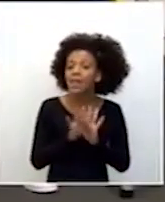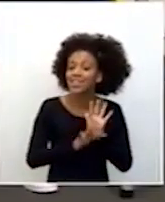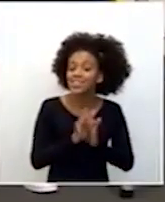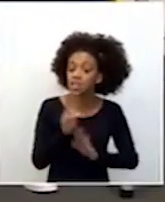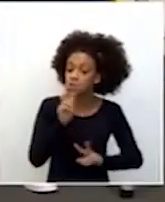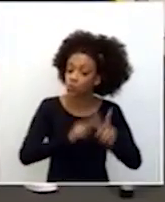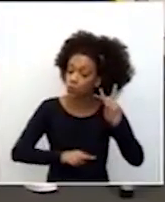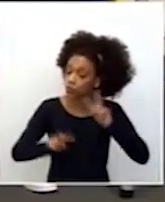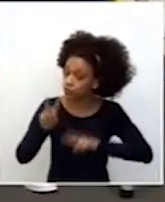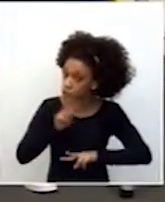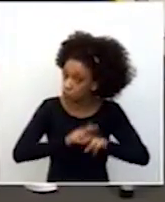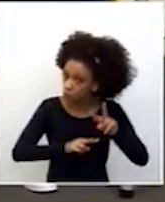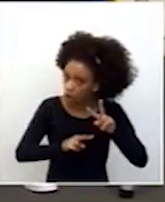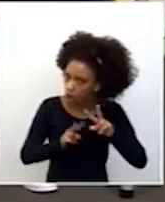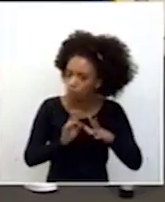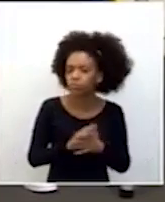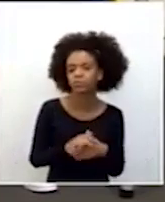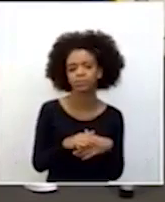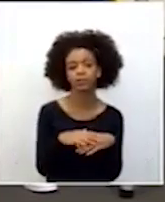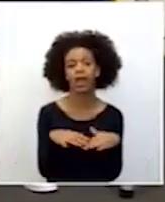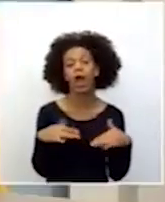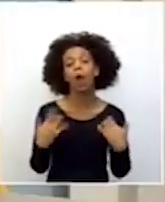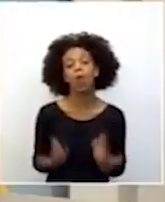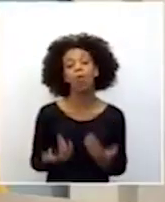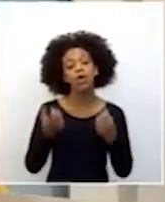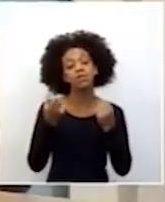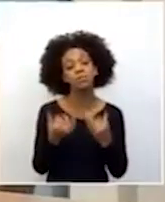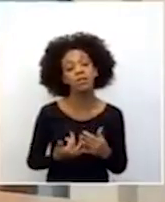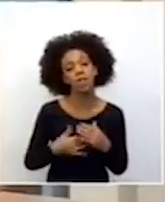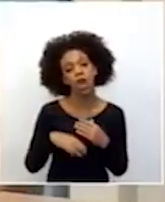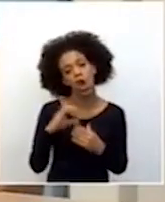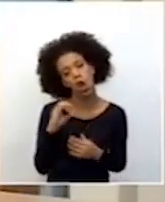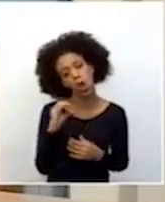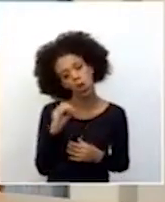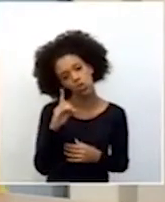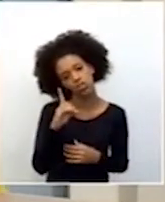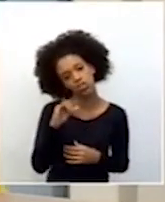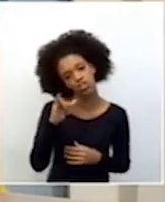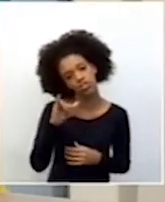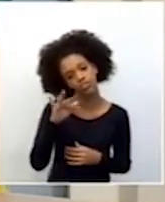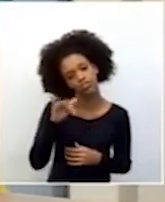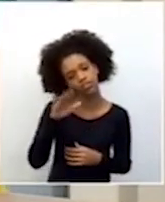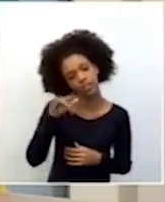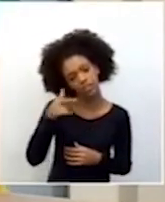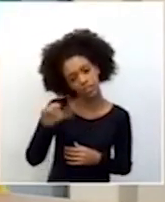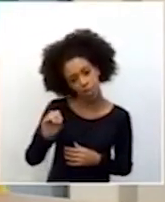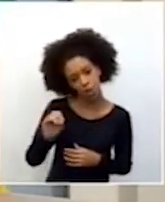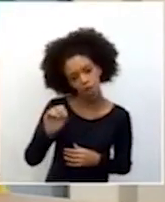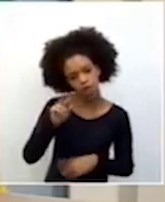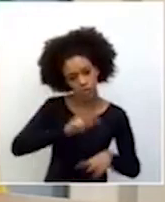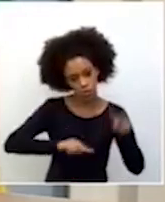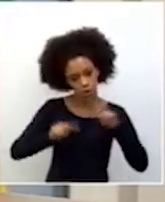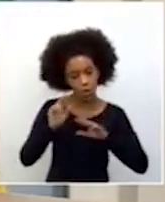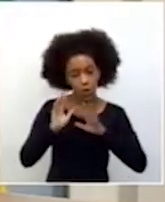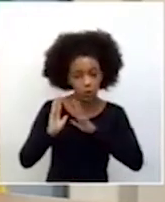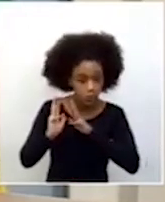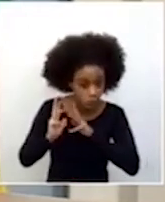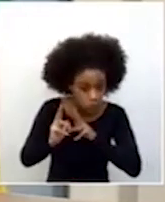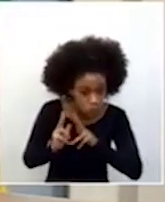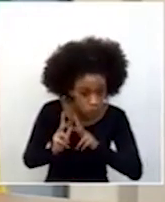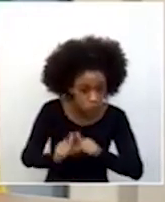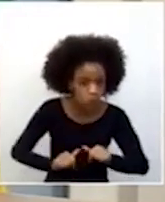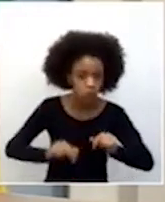visuais. Tá. Quando a gente fala de codificações visuais, é isso. Tudo que tem ali dentro daquele texto